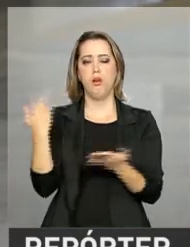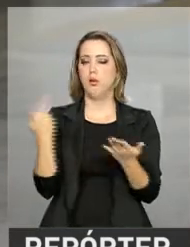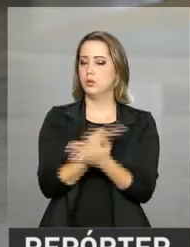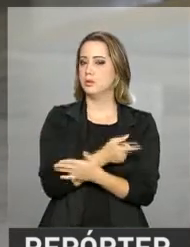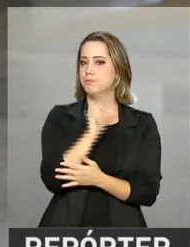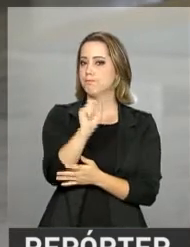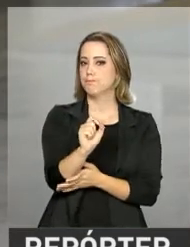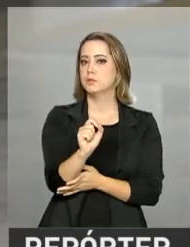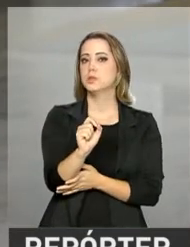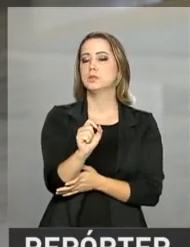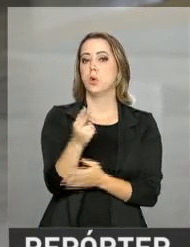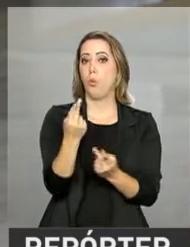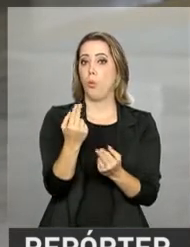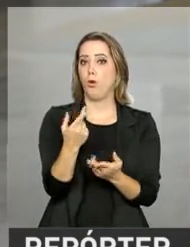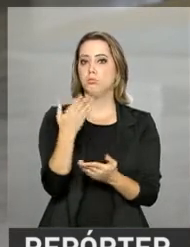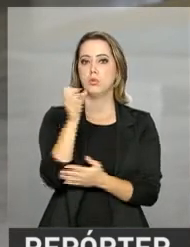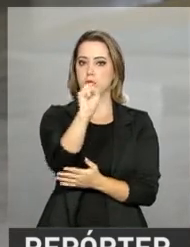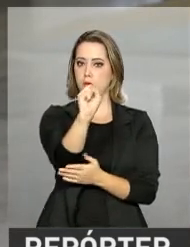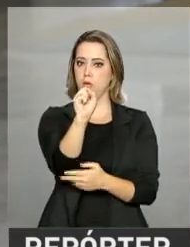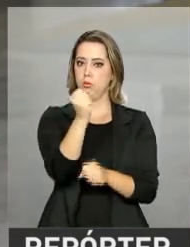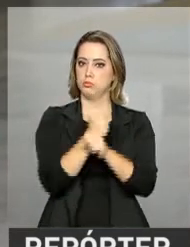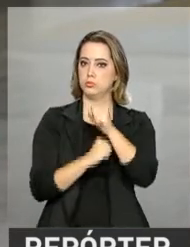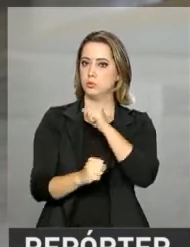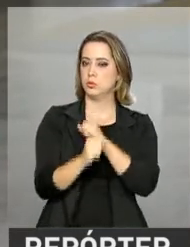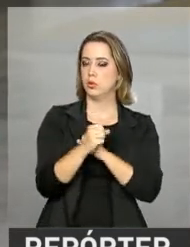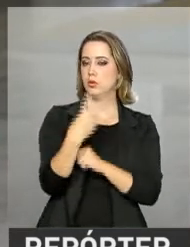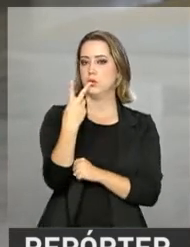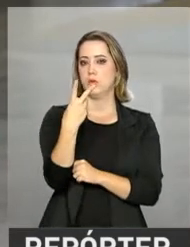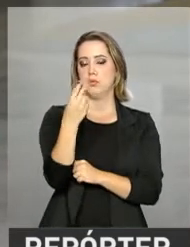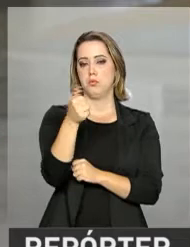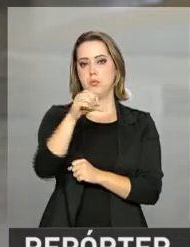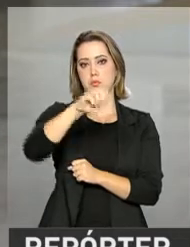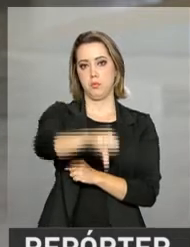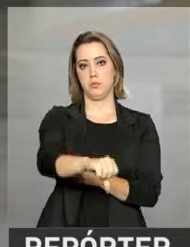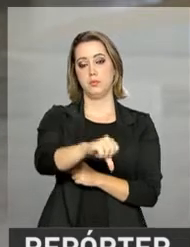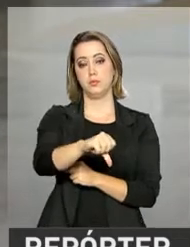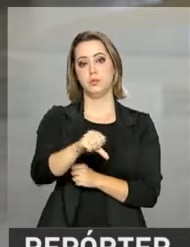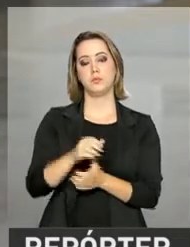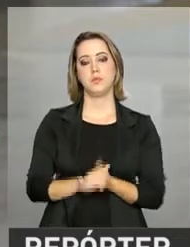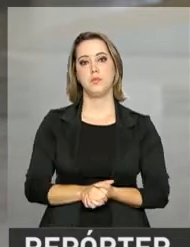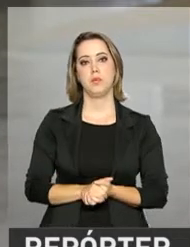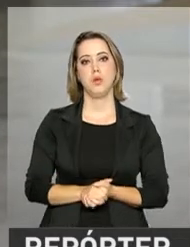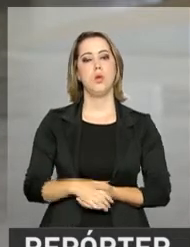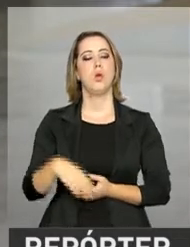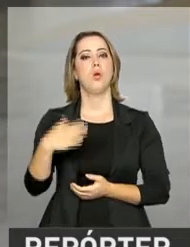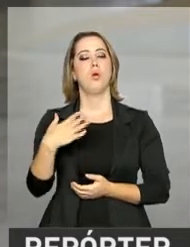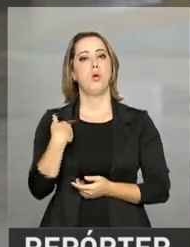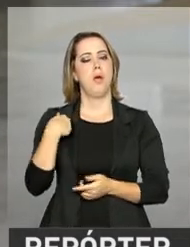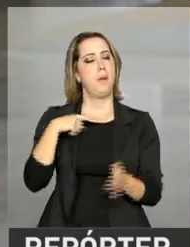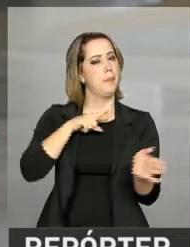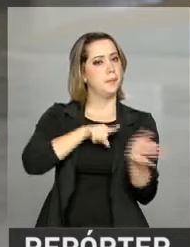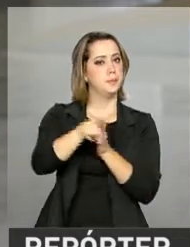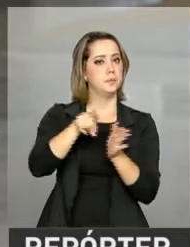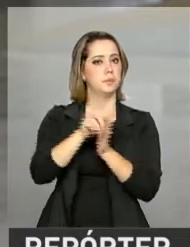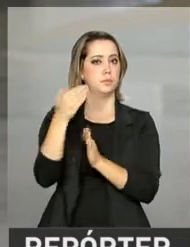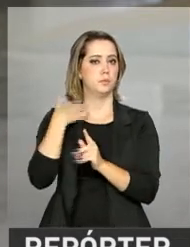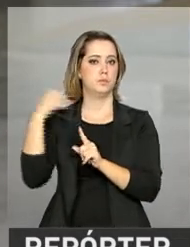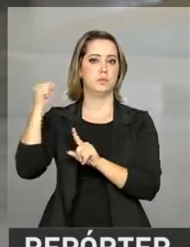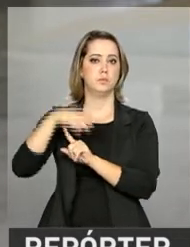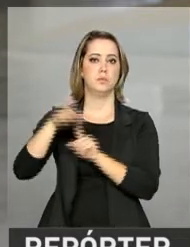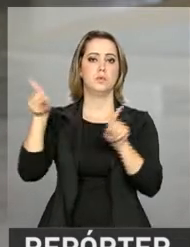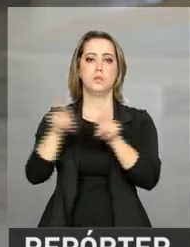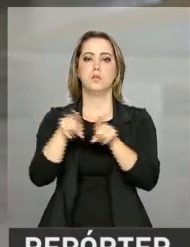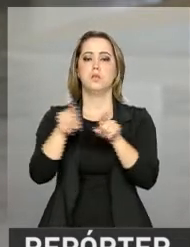roberto foi há oito anos atrás em 2009 o boletim focus desta segunda feira também